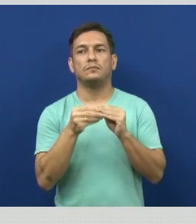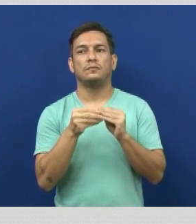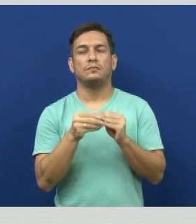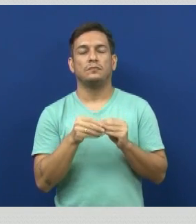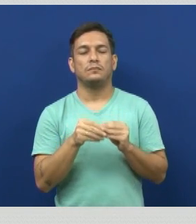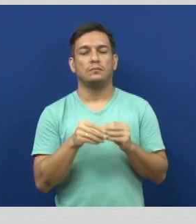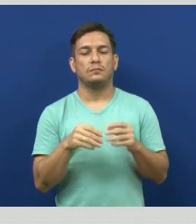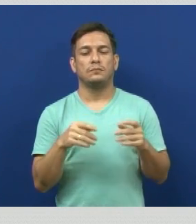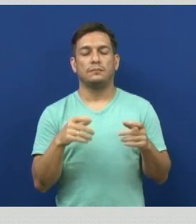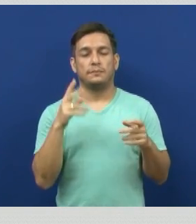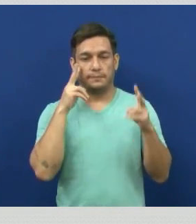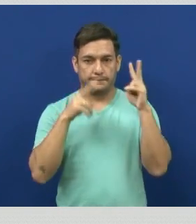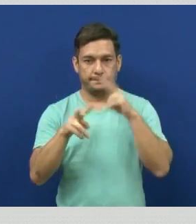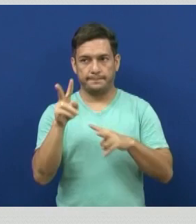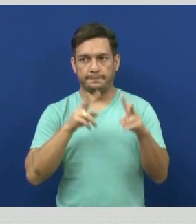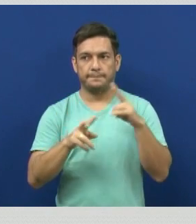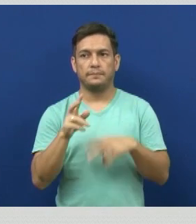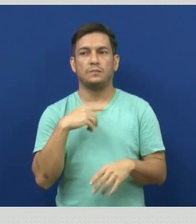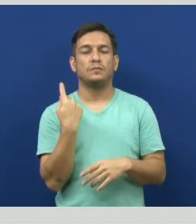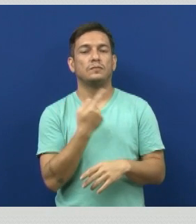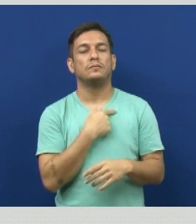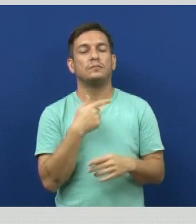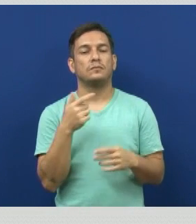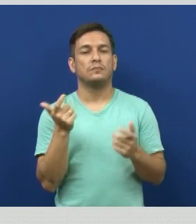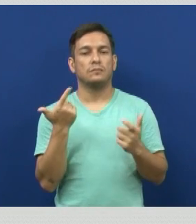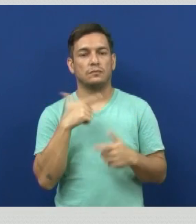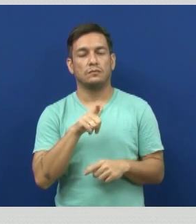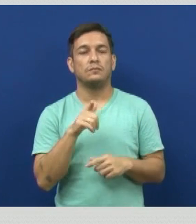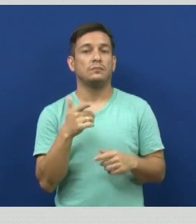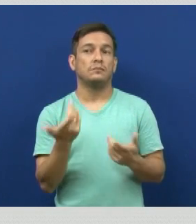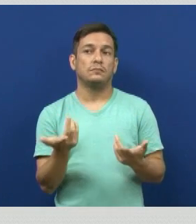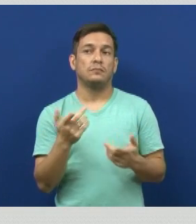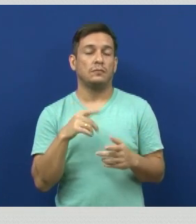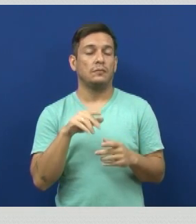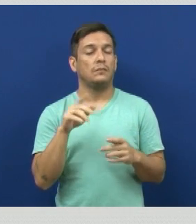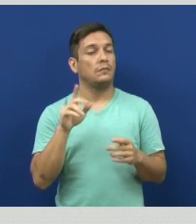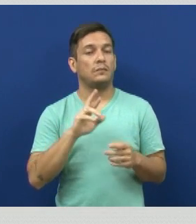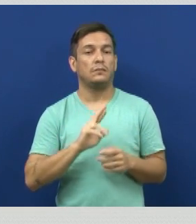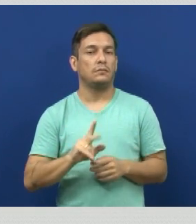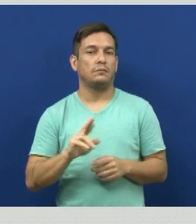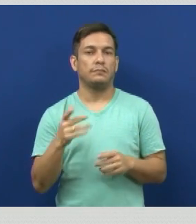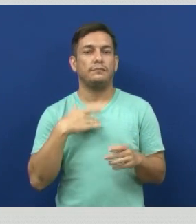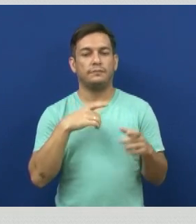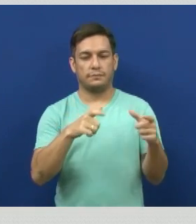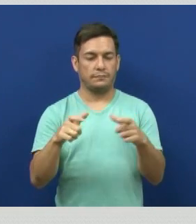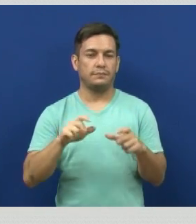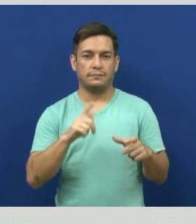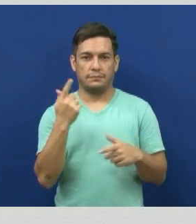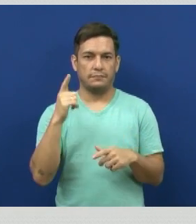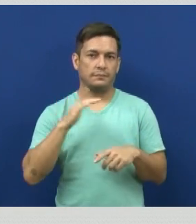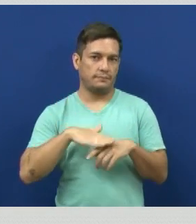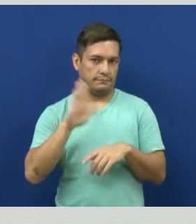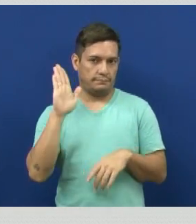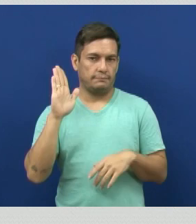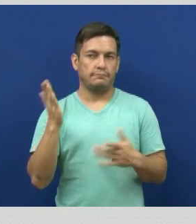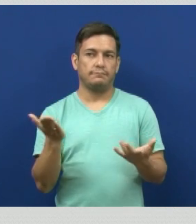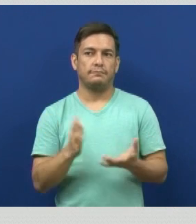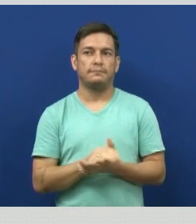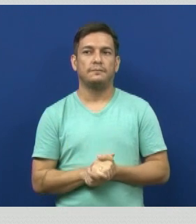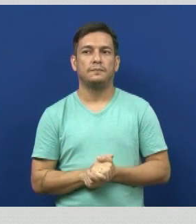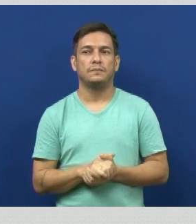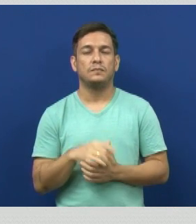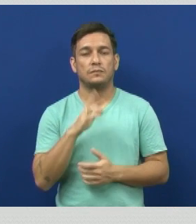imediatamente próximo à nossa visão, que nós enxergamos. Não, o espaço geográfico é mais que isso, tá?